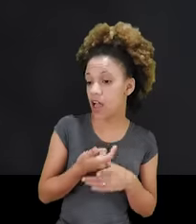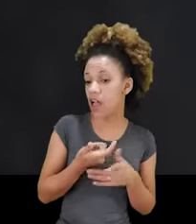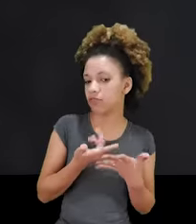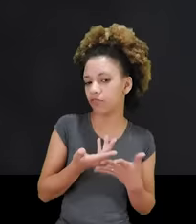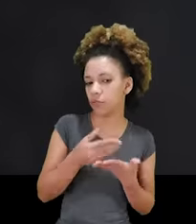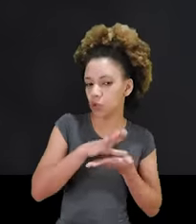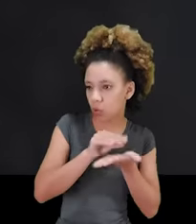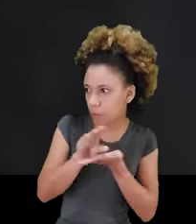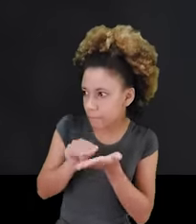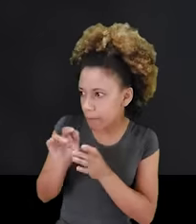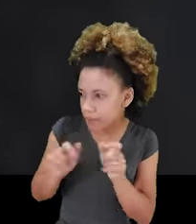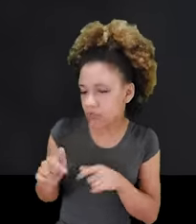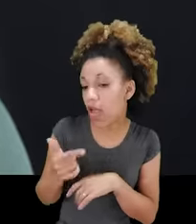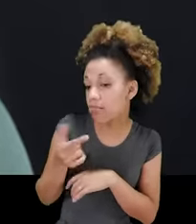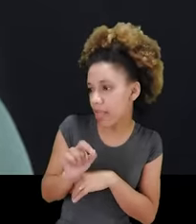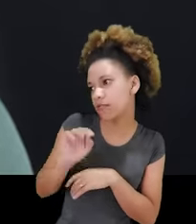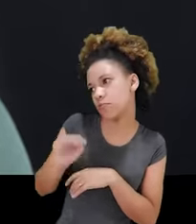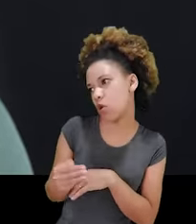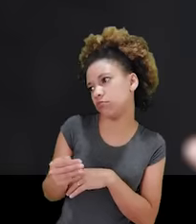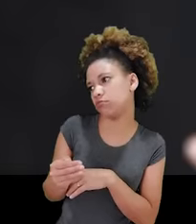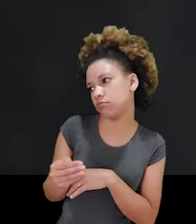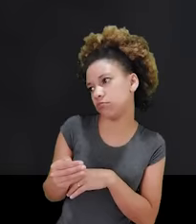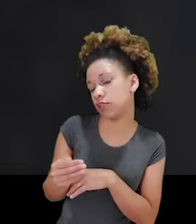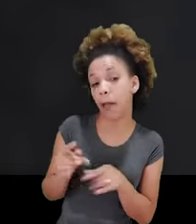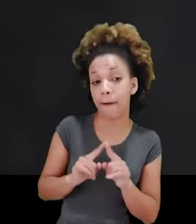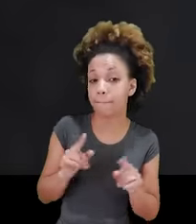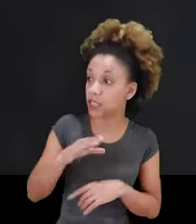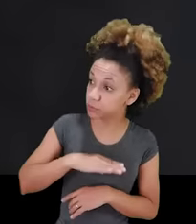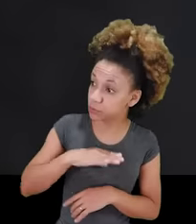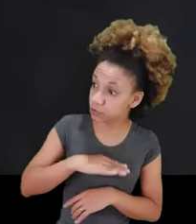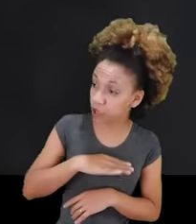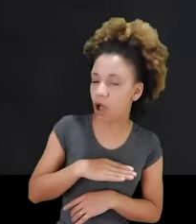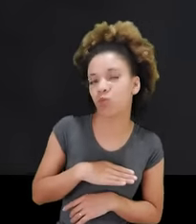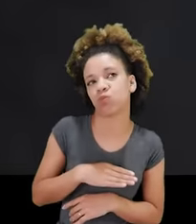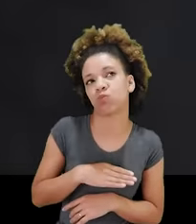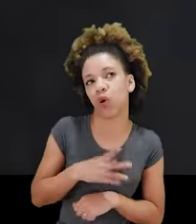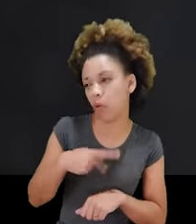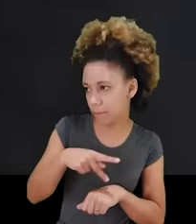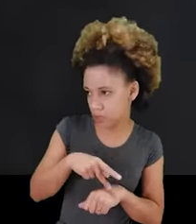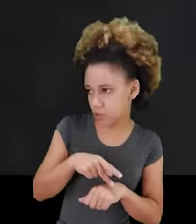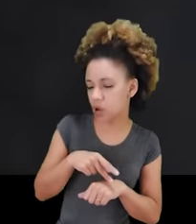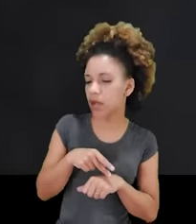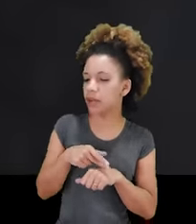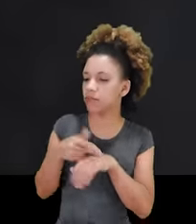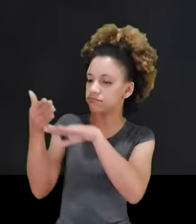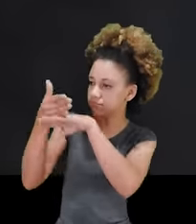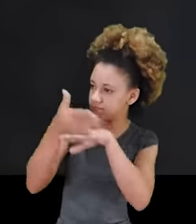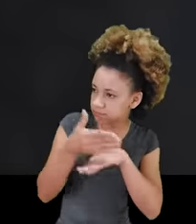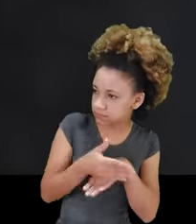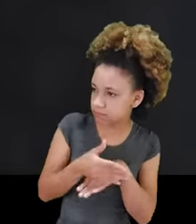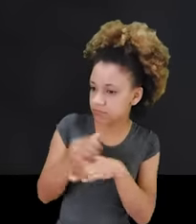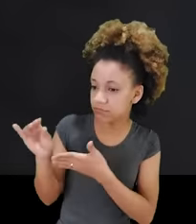somos 10 milhões. Mas não poderia ser muito. Não, mas Portugal, enquanto país colonizador, é um país muito